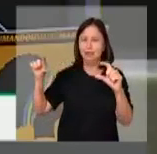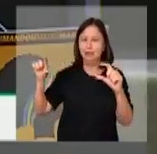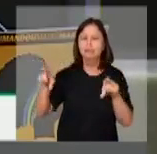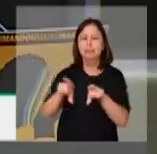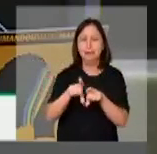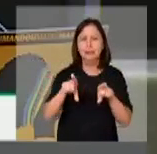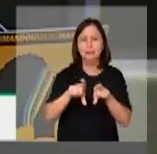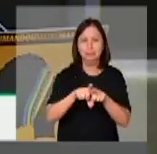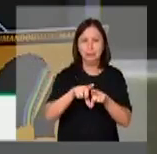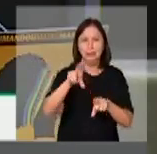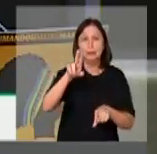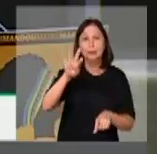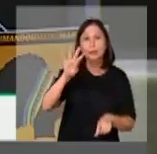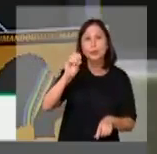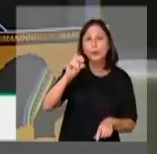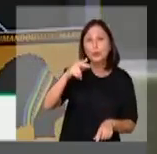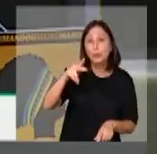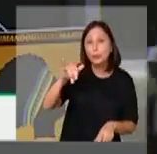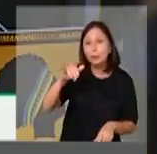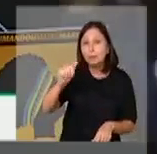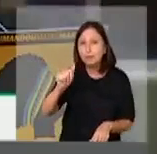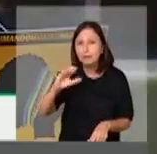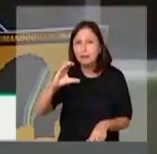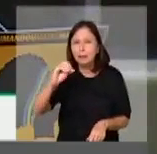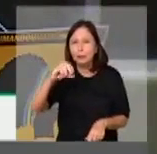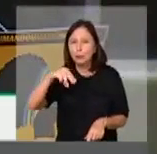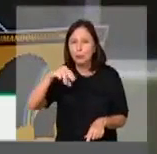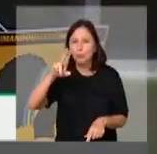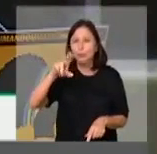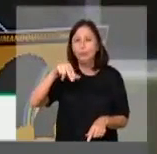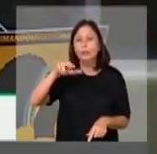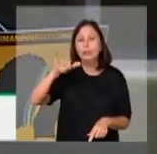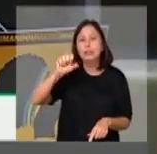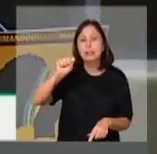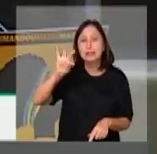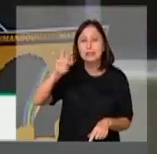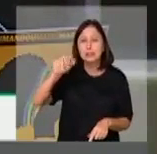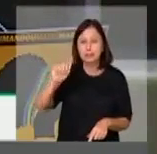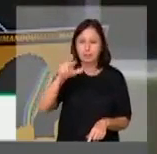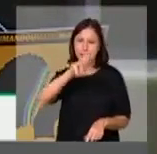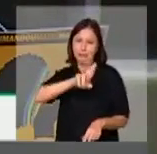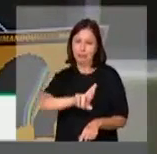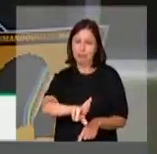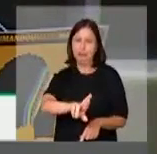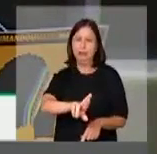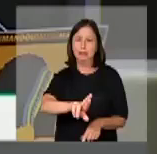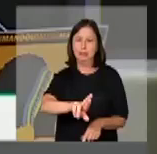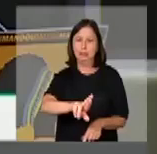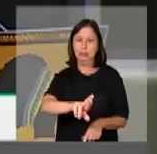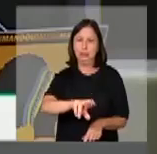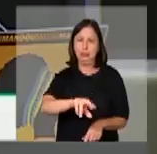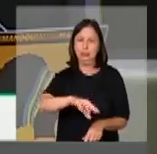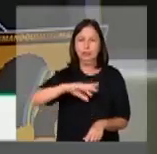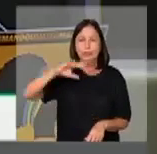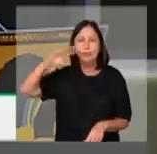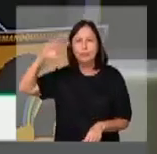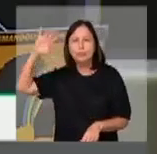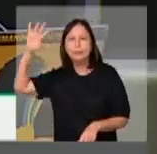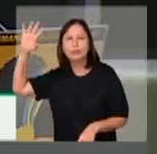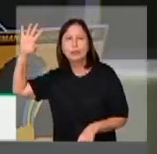Diria Marx, a utopia comunista. A utopia a ser